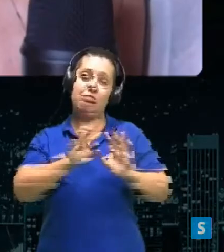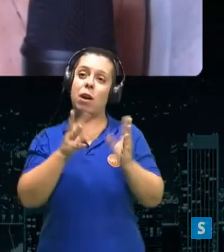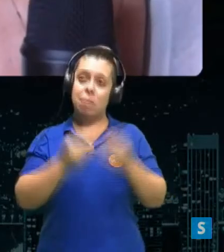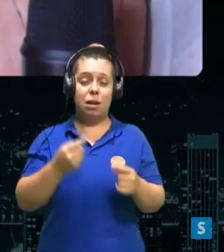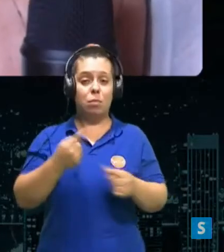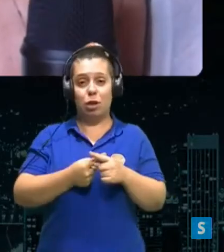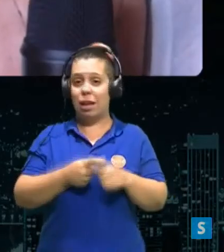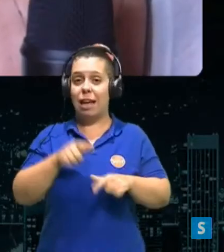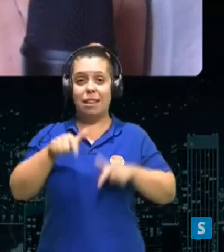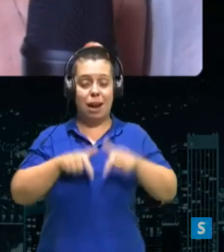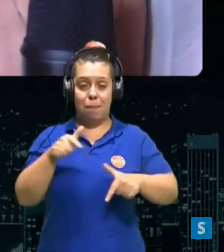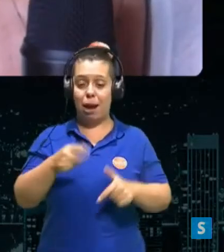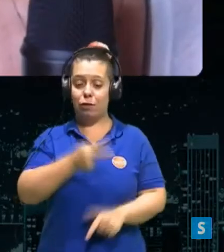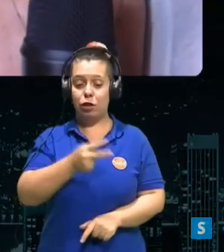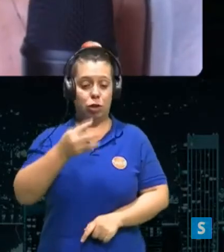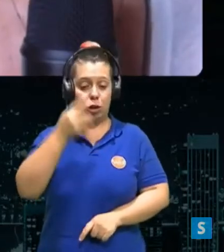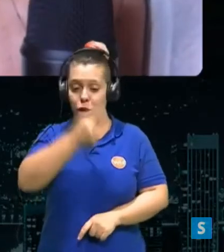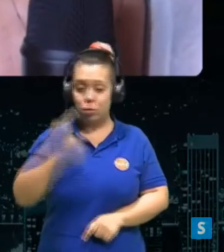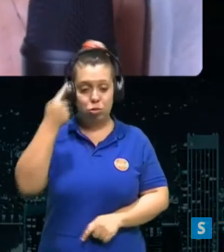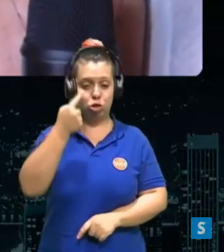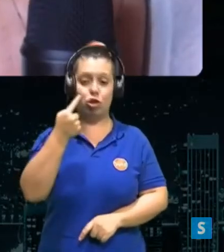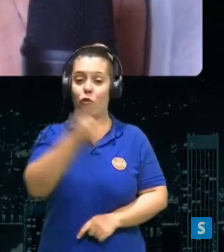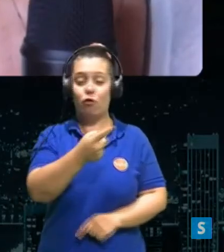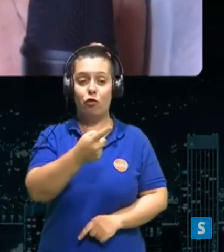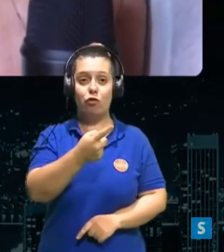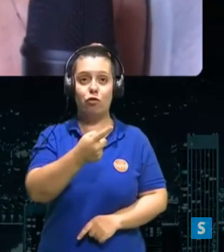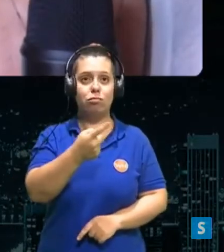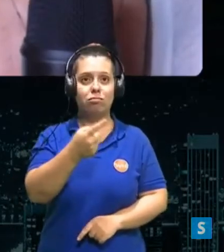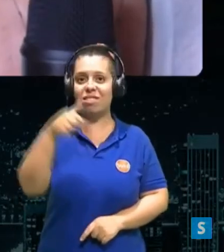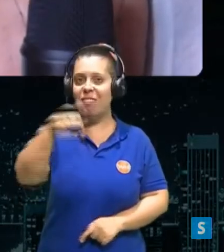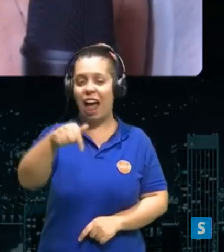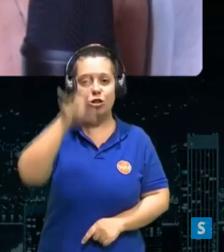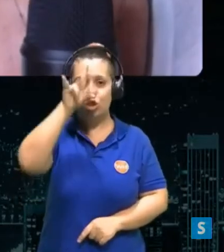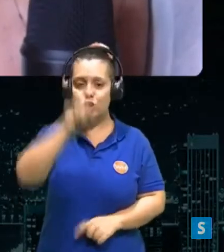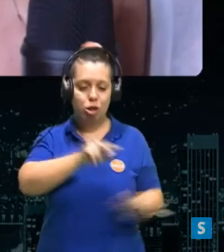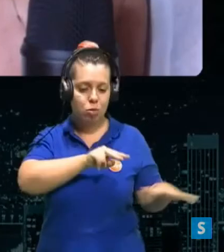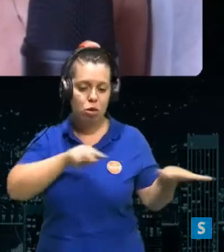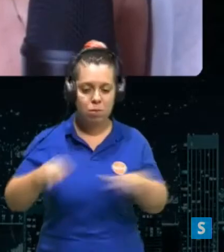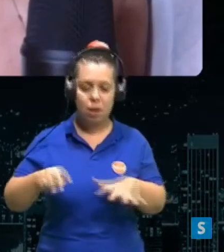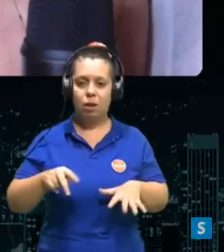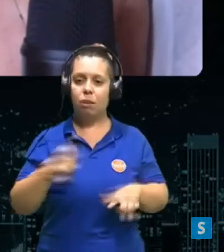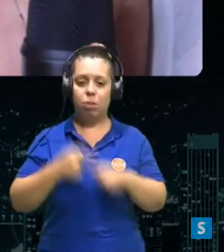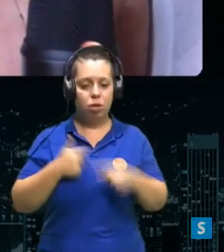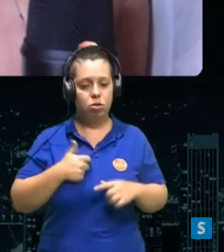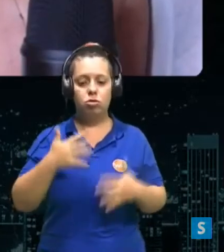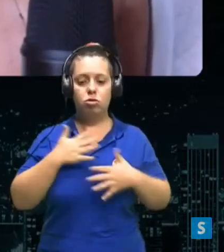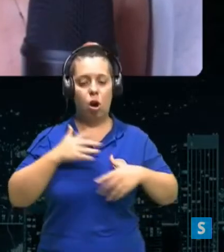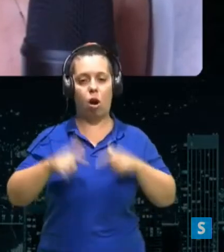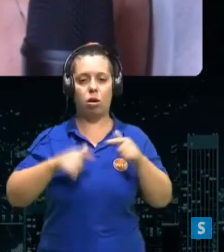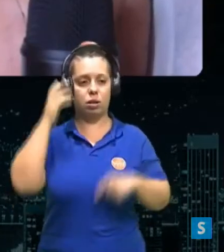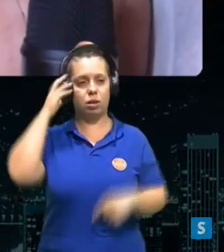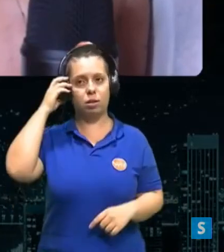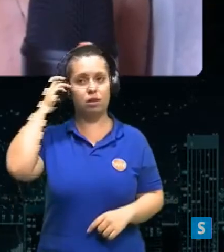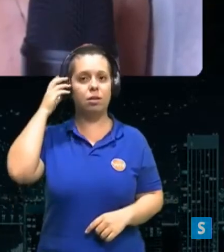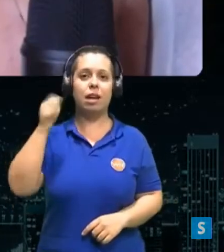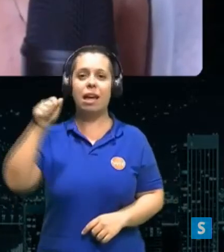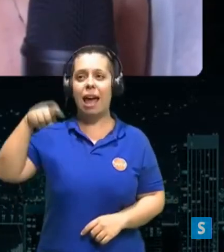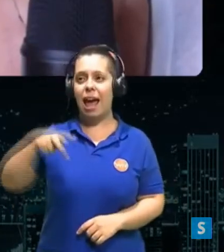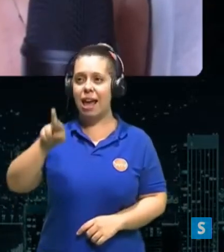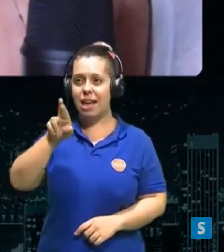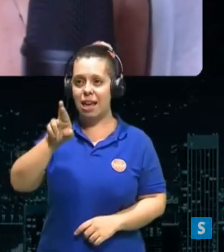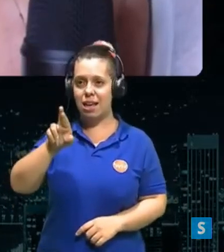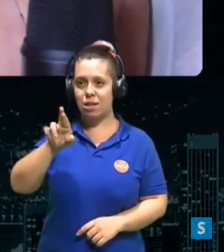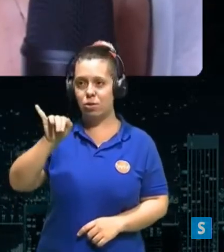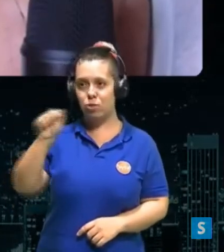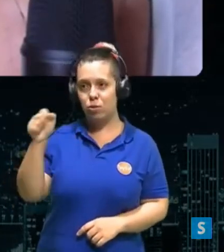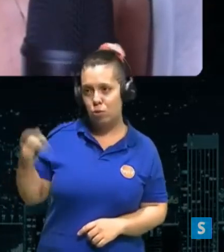pagamos e escolhemos fazer esse negócio porque a gente se quer muito servir o Edilene é membro da família está aqui para